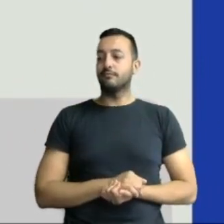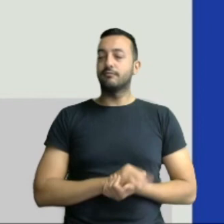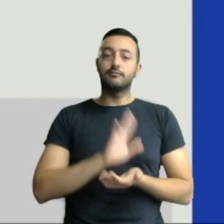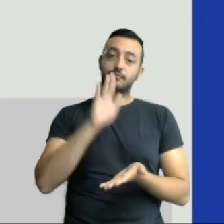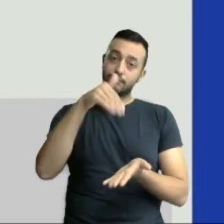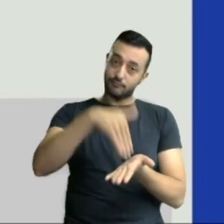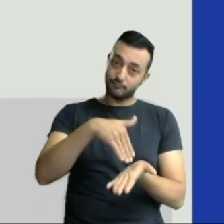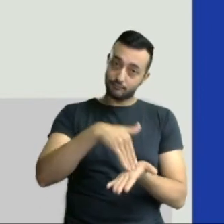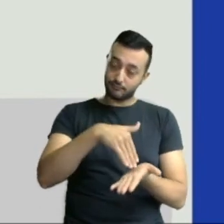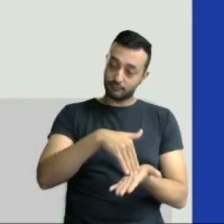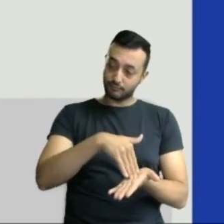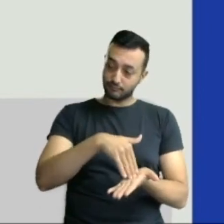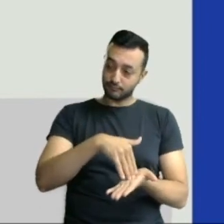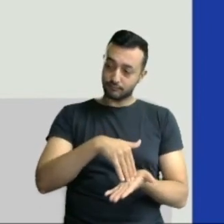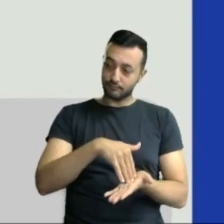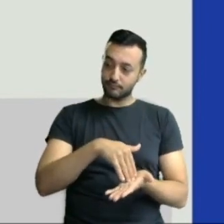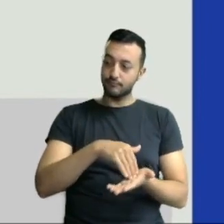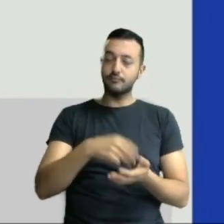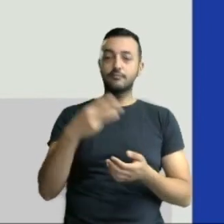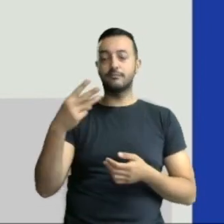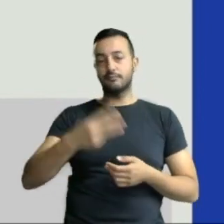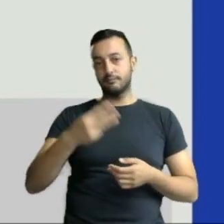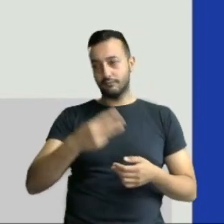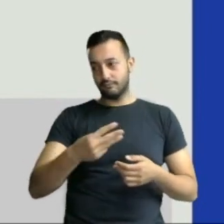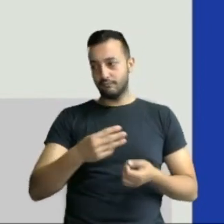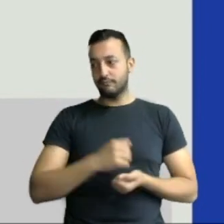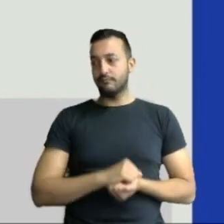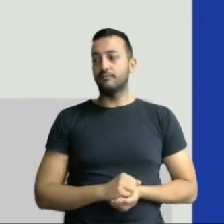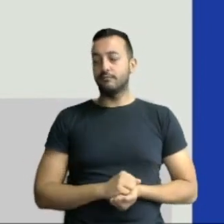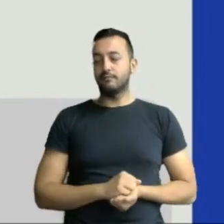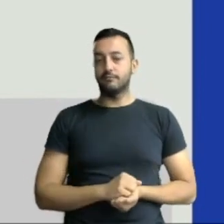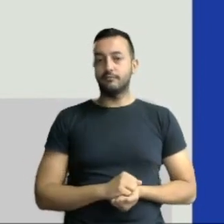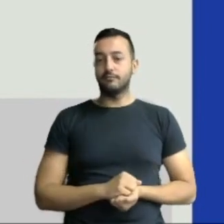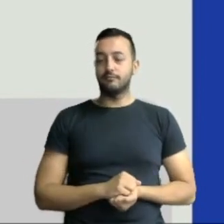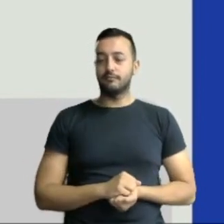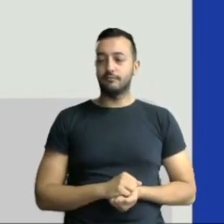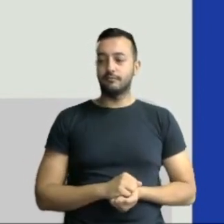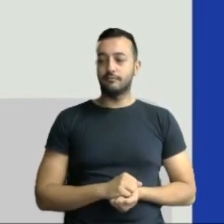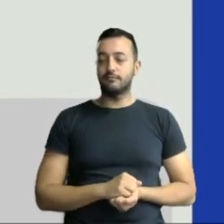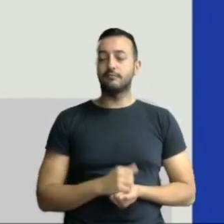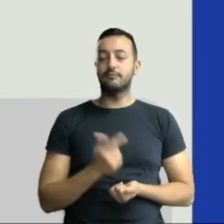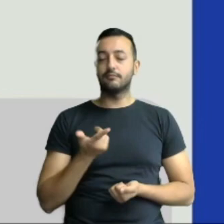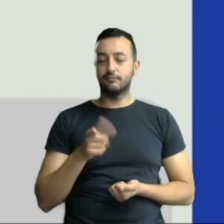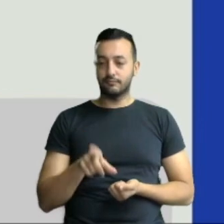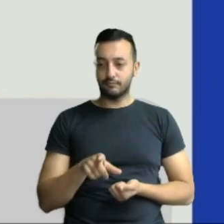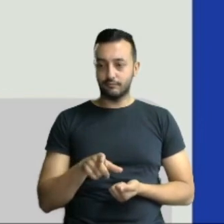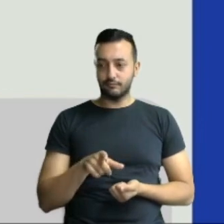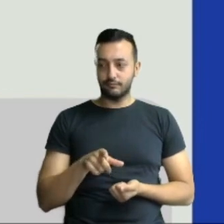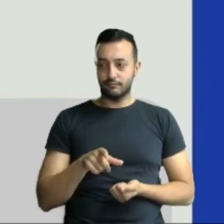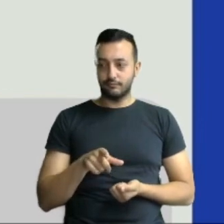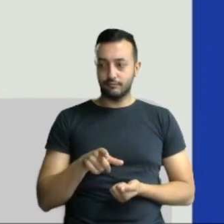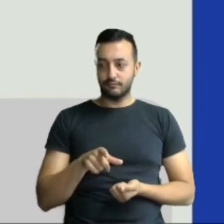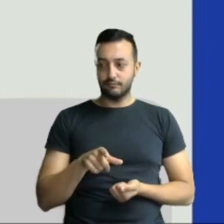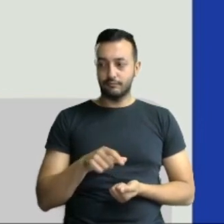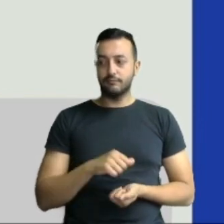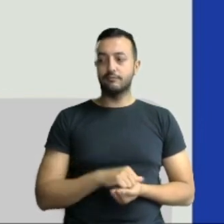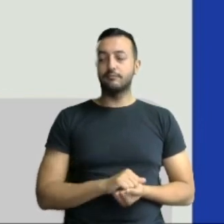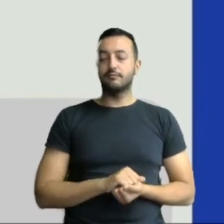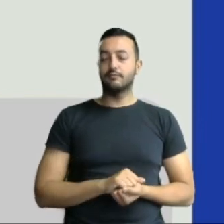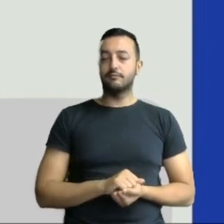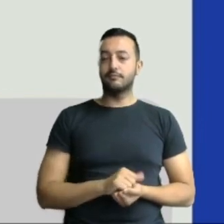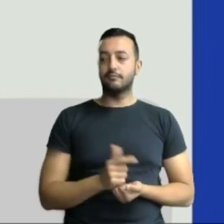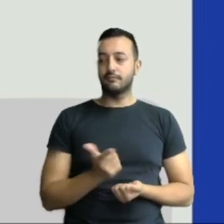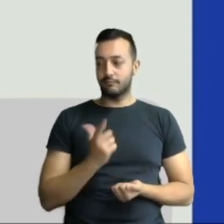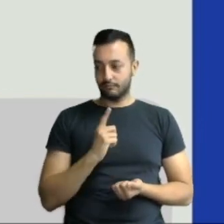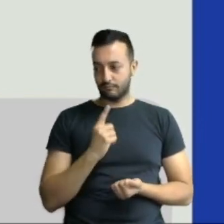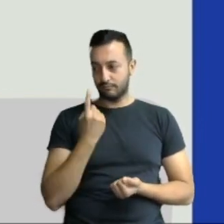E por último, temos a terceira questão, certo? Que mais uma vez, temos